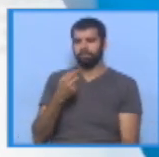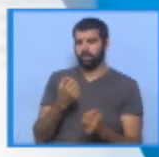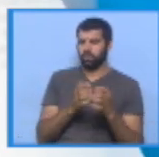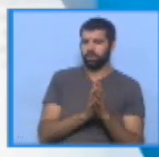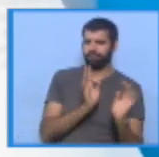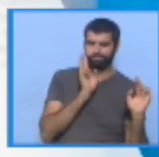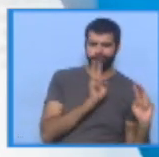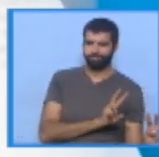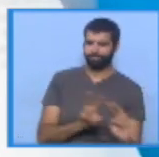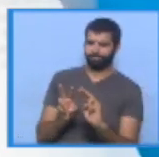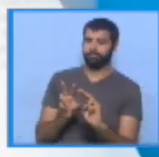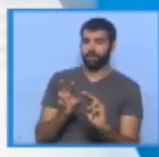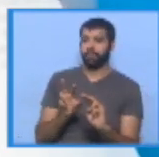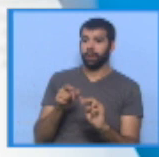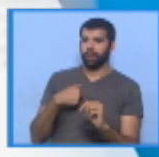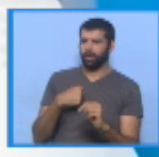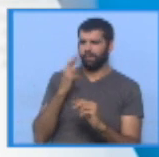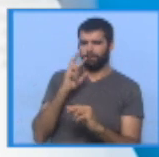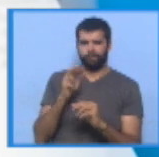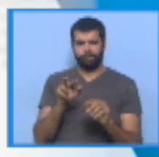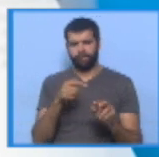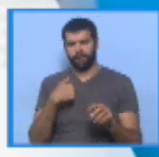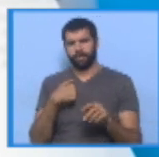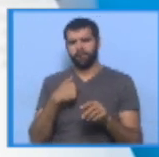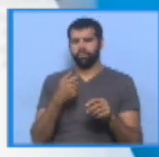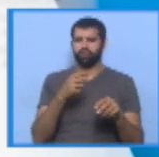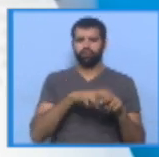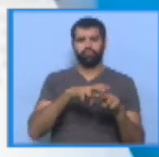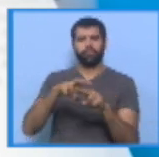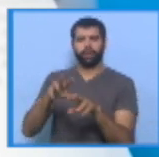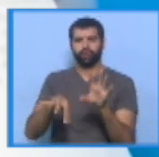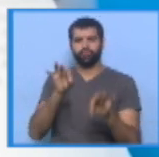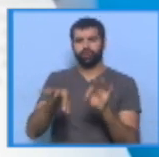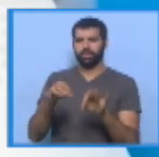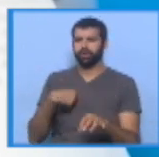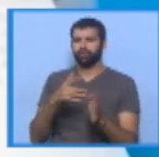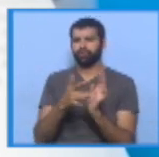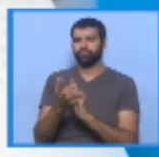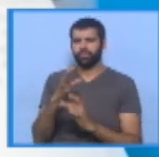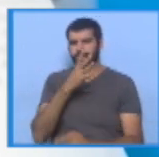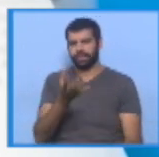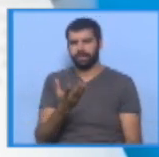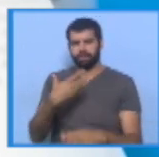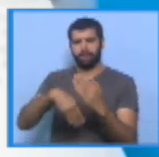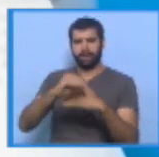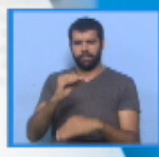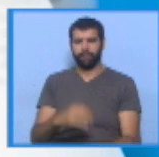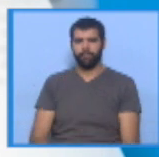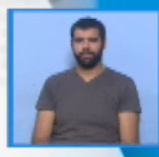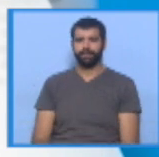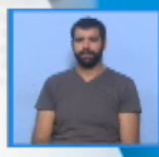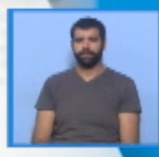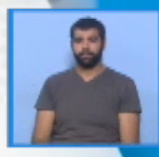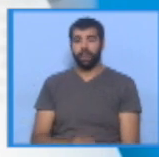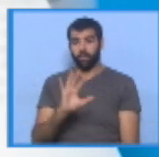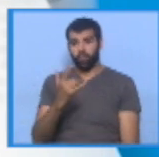observavam. Ao notar como os convidados escolhiam os primeiros lugares, Jesus disse-lhes esta parábola.